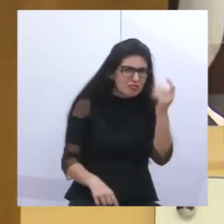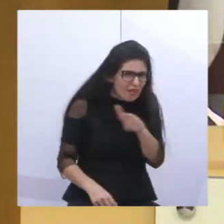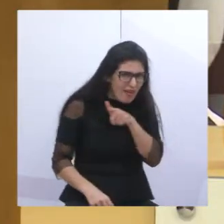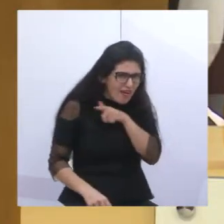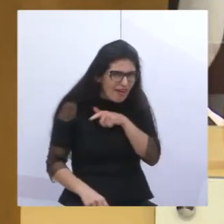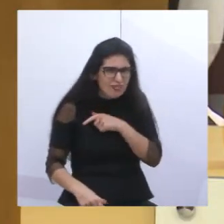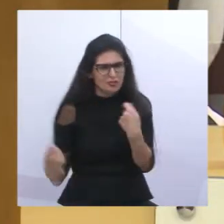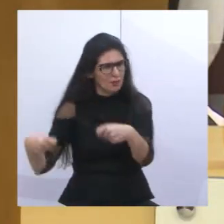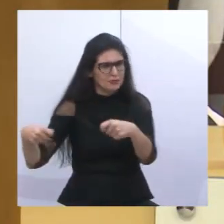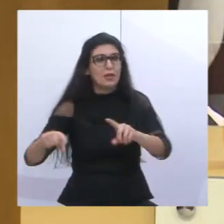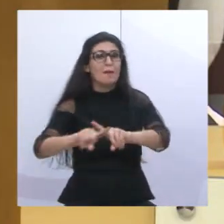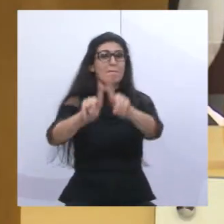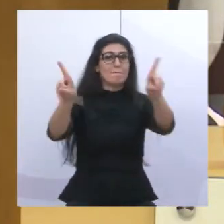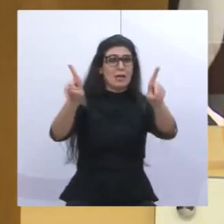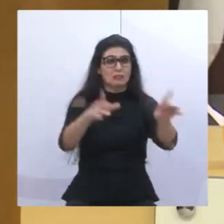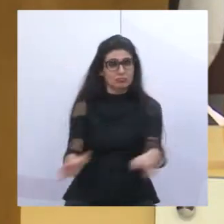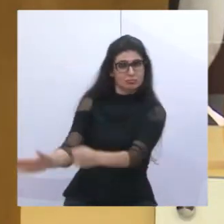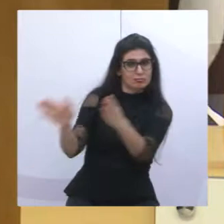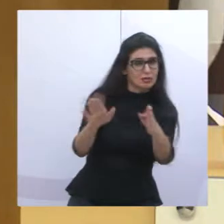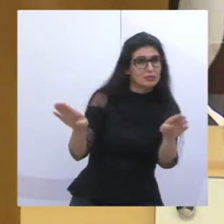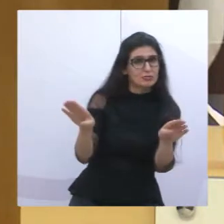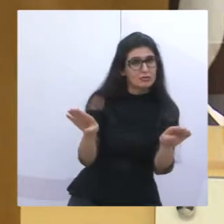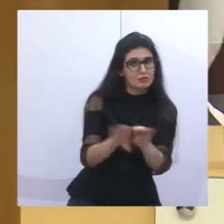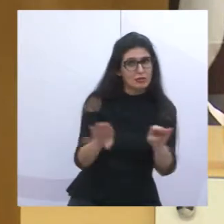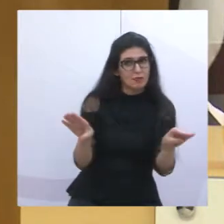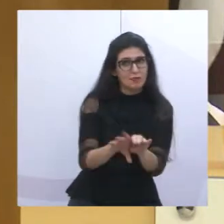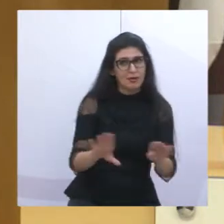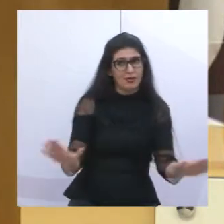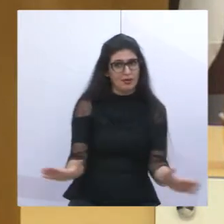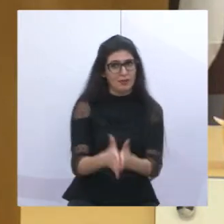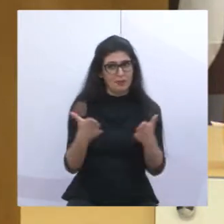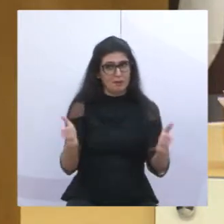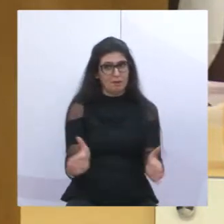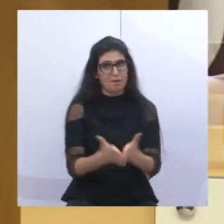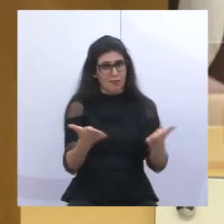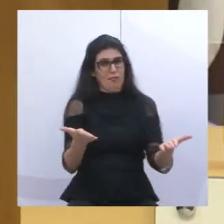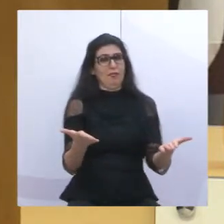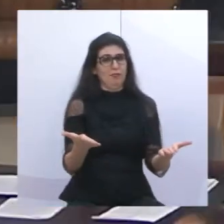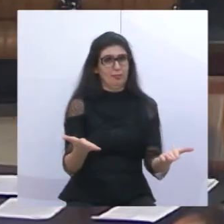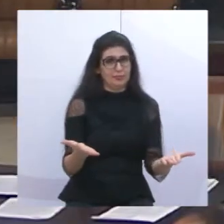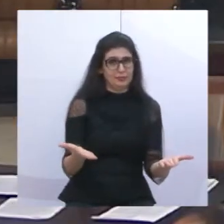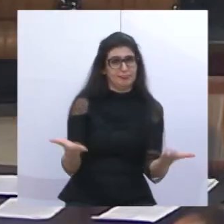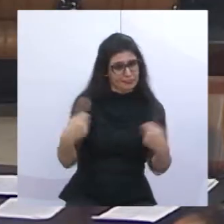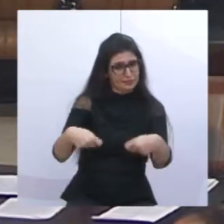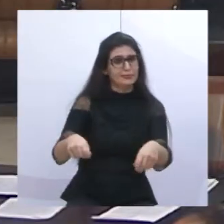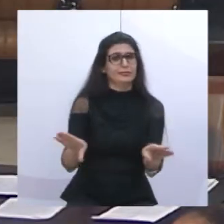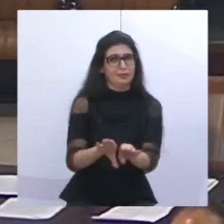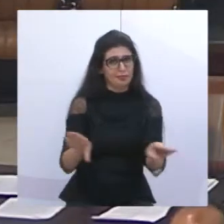aí da dependência. Então, por conta disso, não dá para fechar o olho.